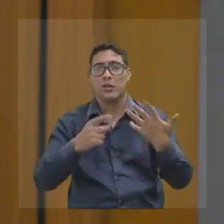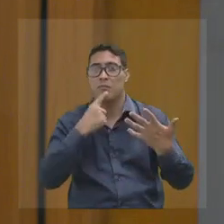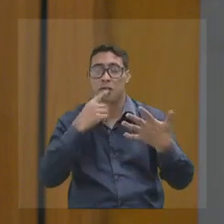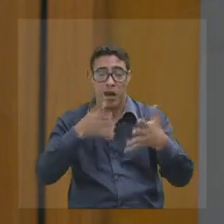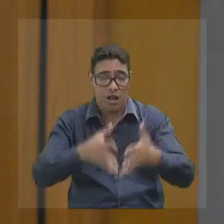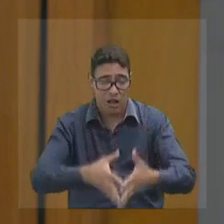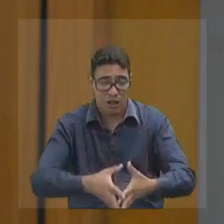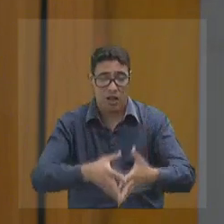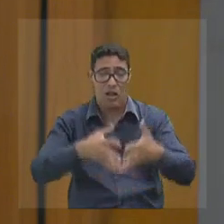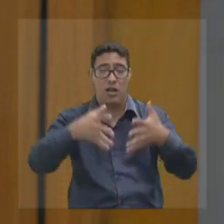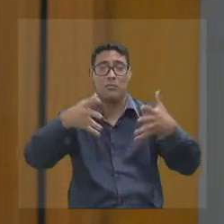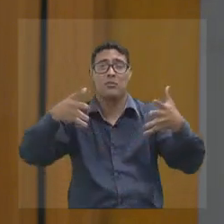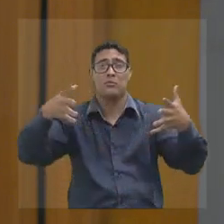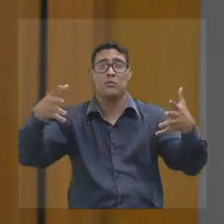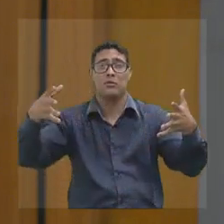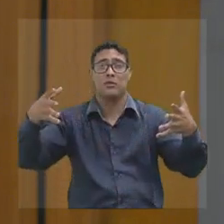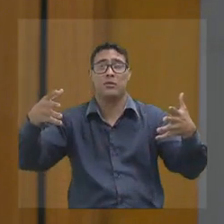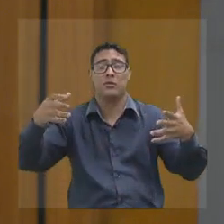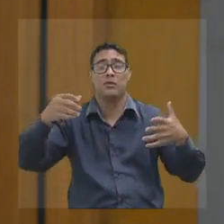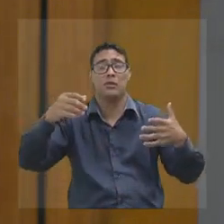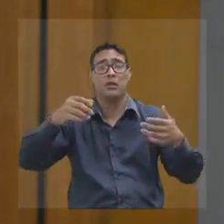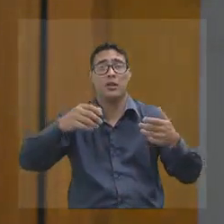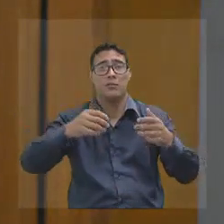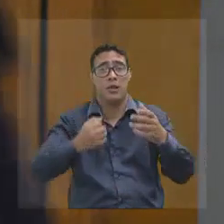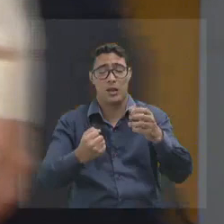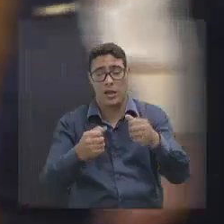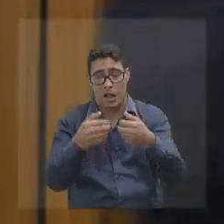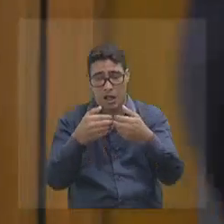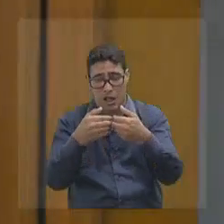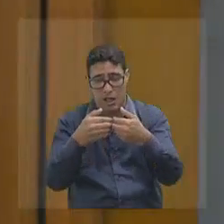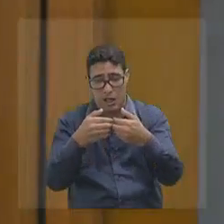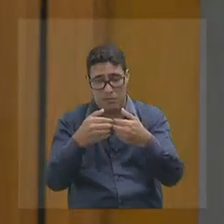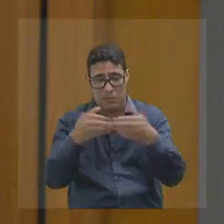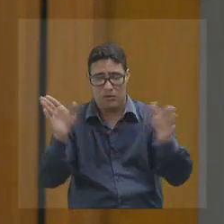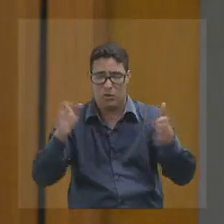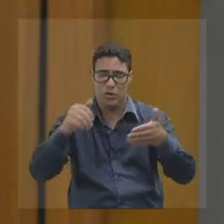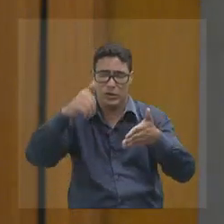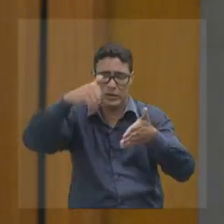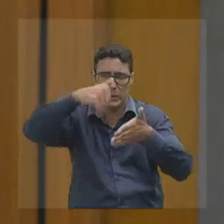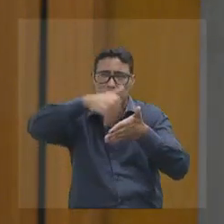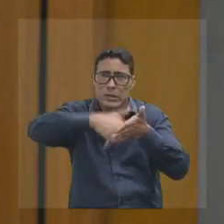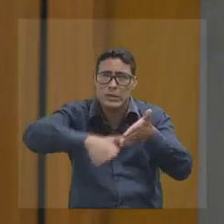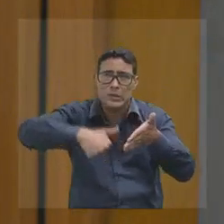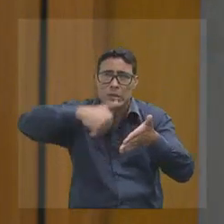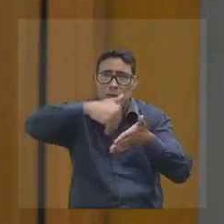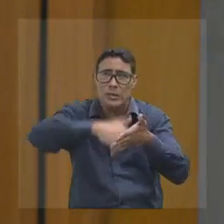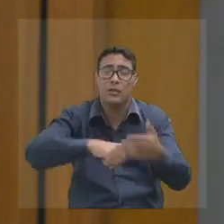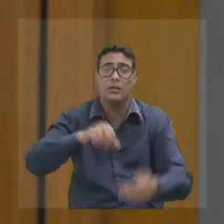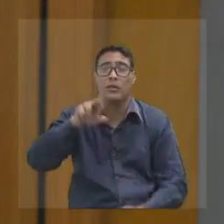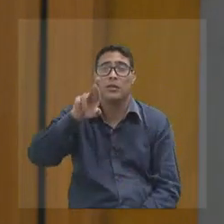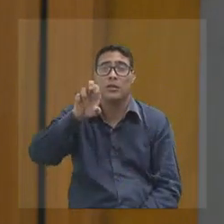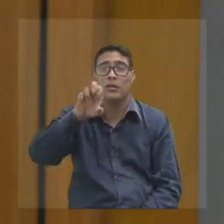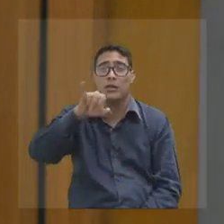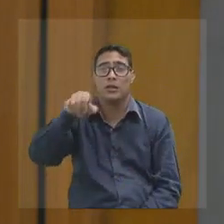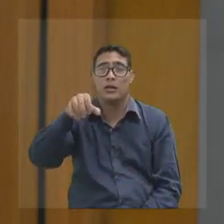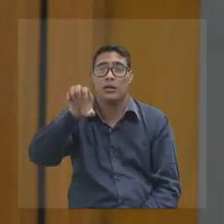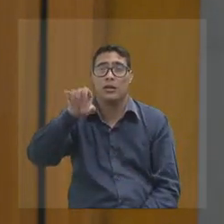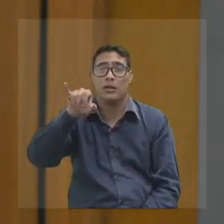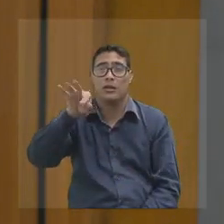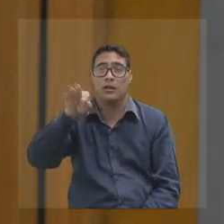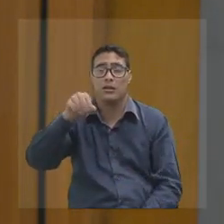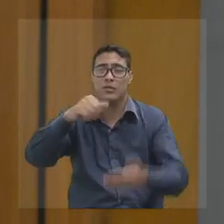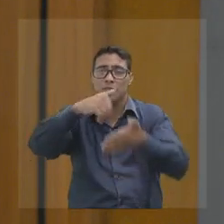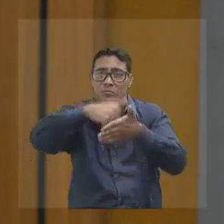maior nós estamos falando abrir a maior cava de rejeito da América Latina